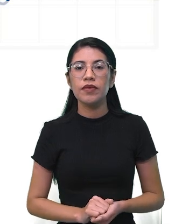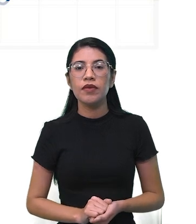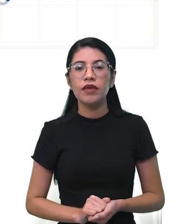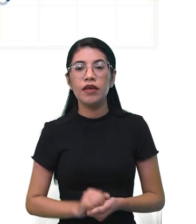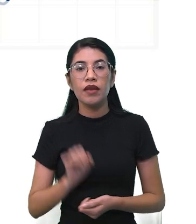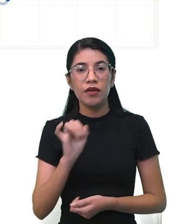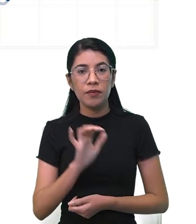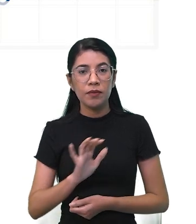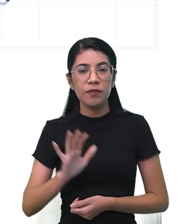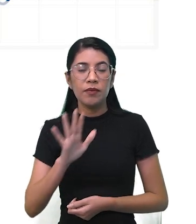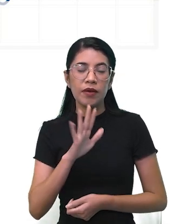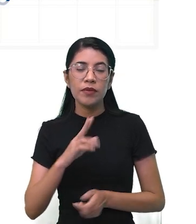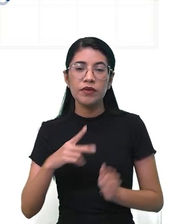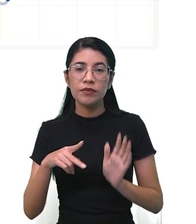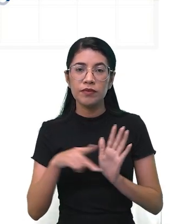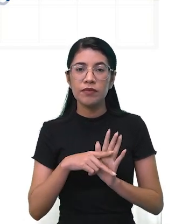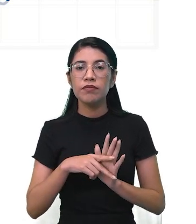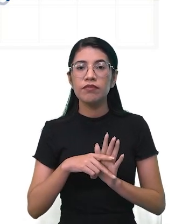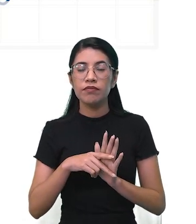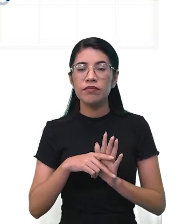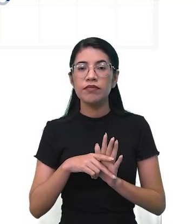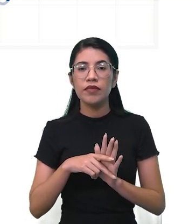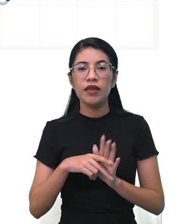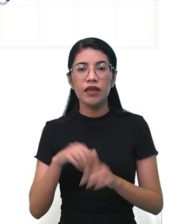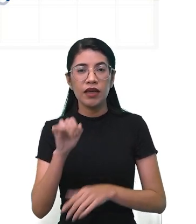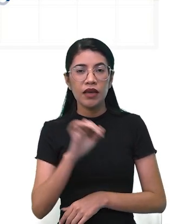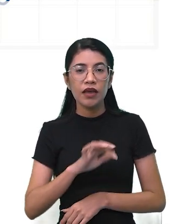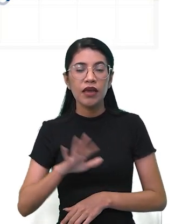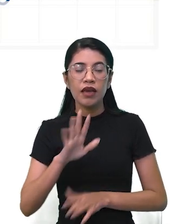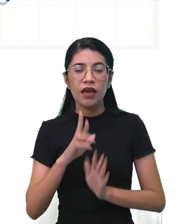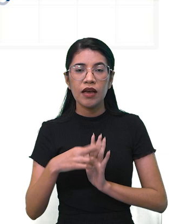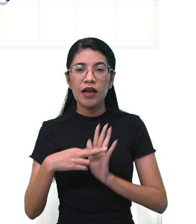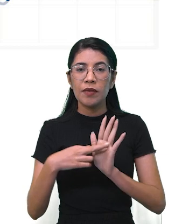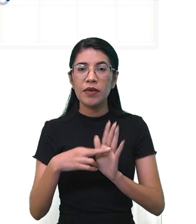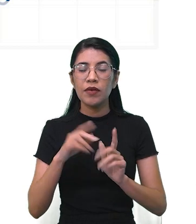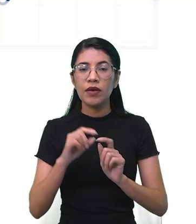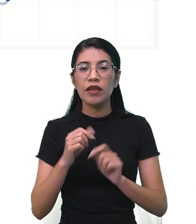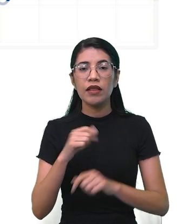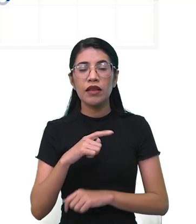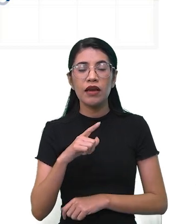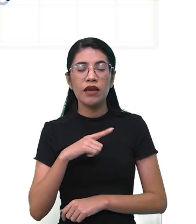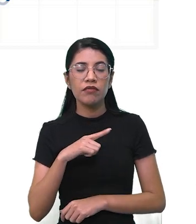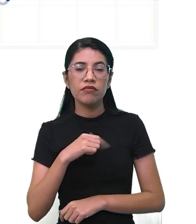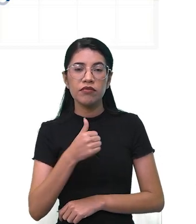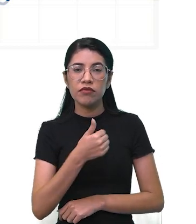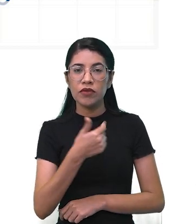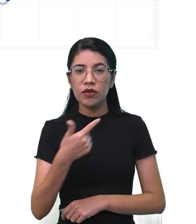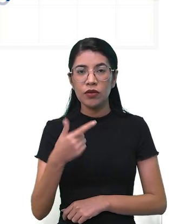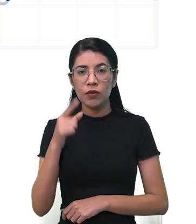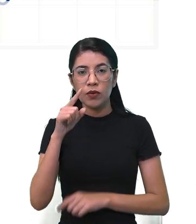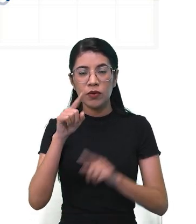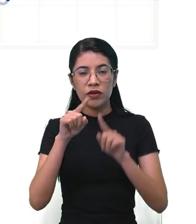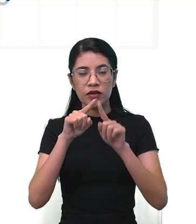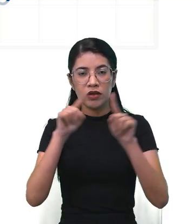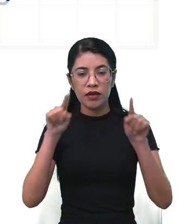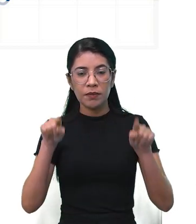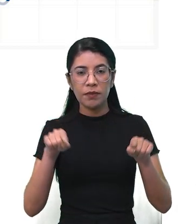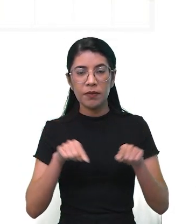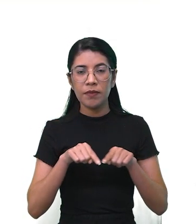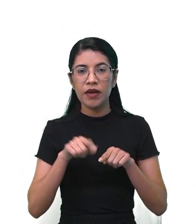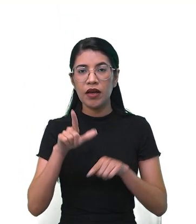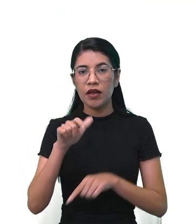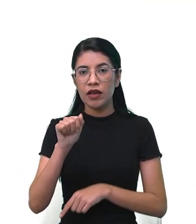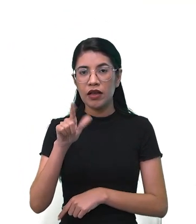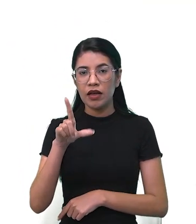uma figura, né, que tem uma figura geométrica que possui 12 lados, tá? Então o que a gente